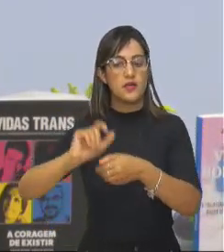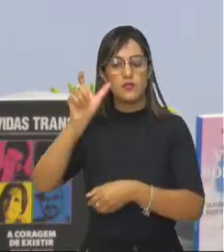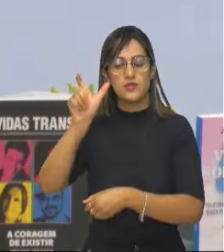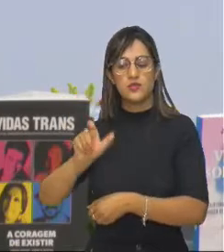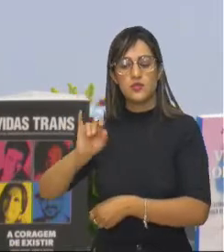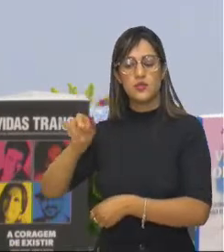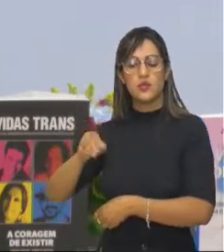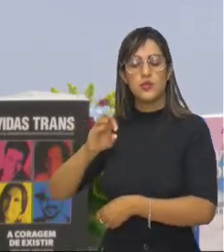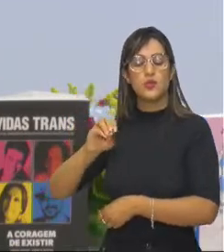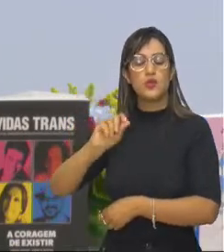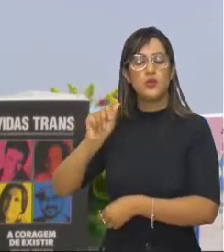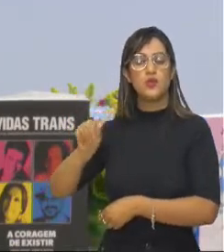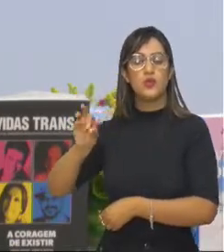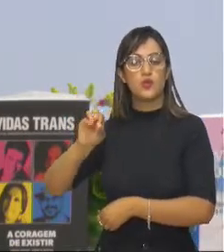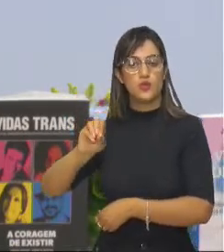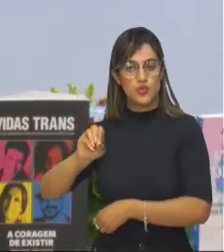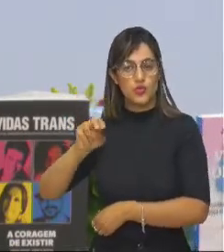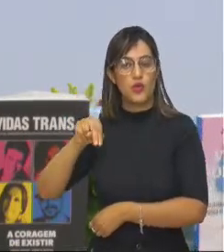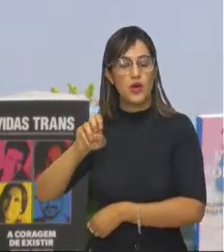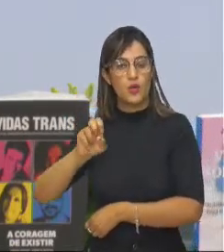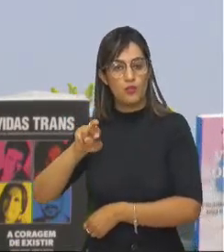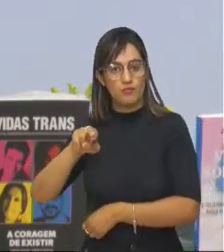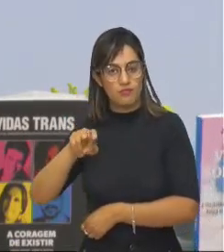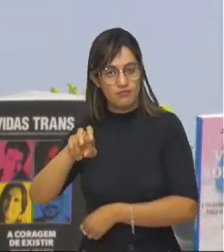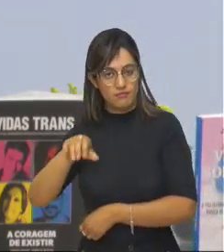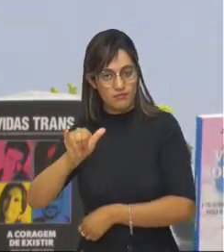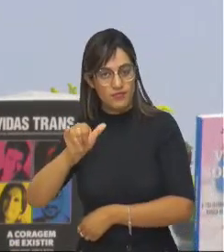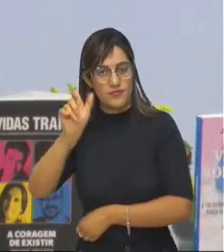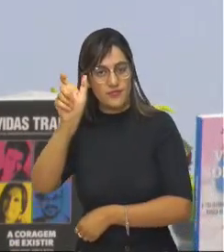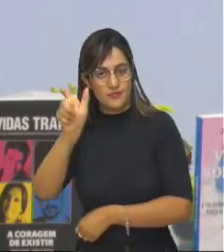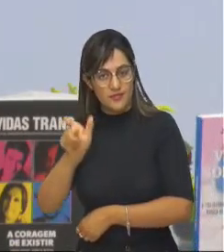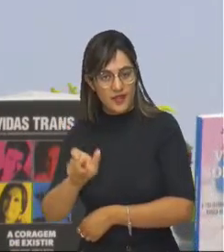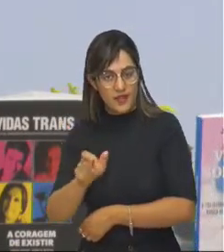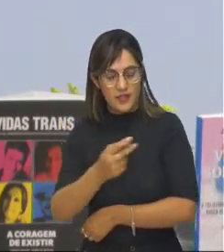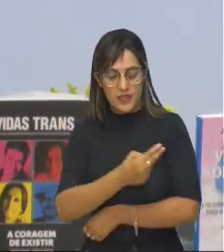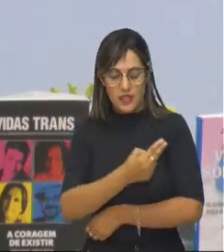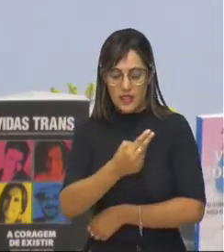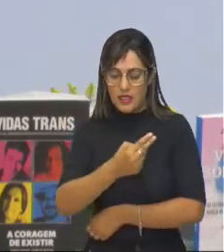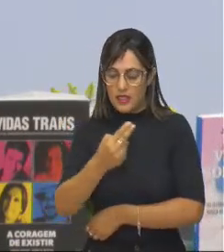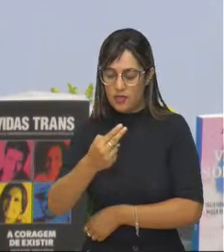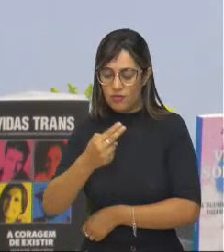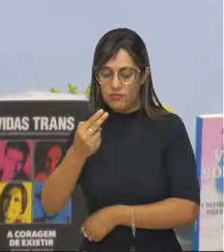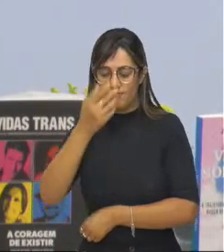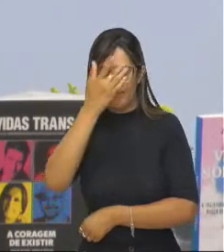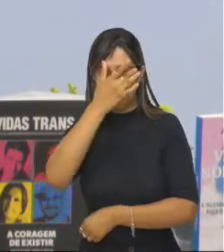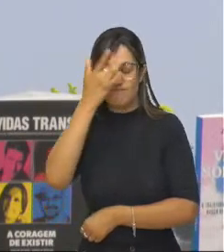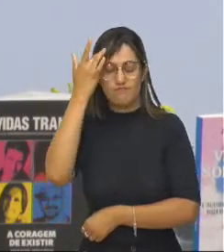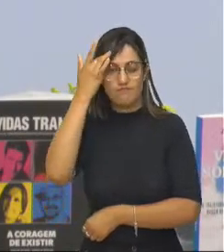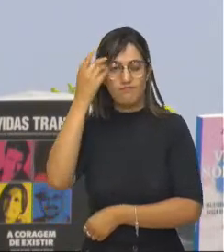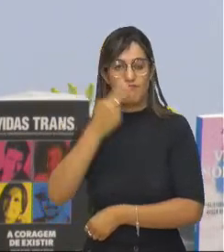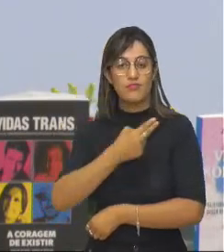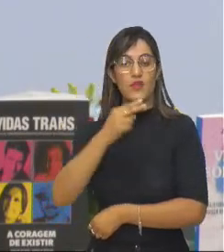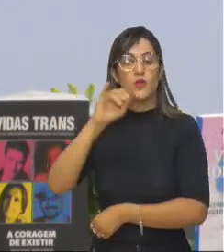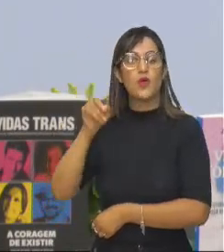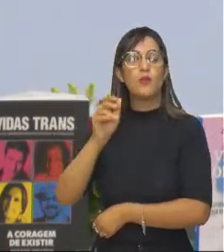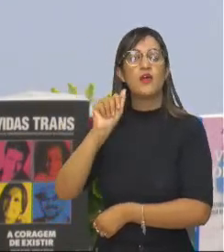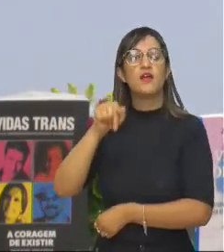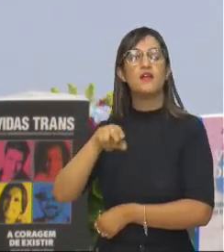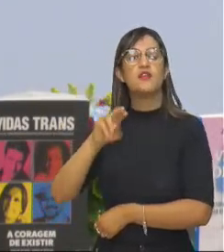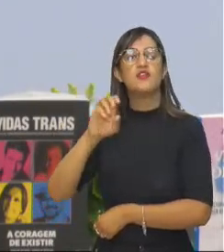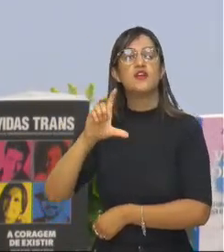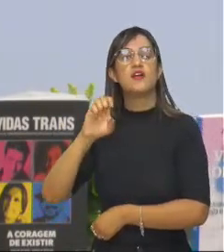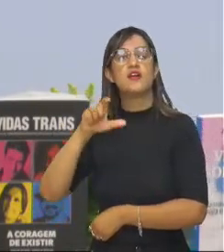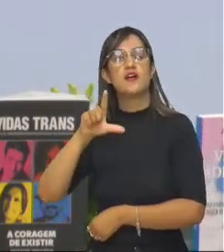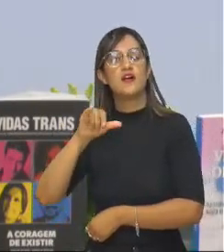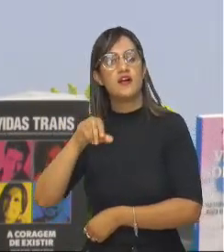Neri, João Piscineri, em nome de tantas, tantos, tantos. Eu sou Jaqueline Gomes Jesus, sou uma